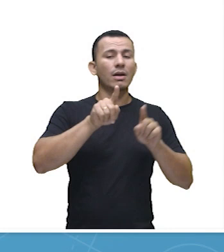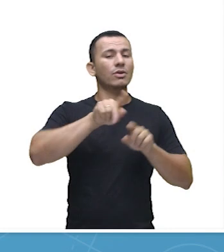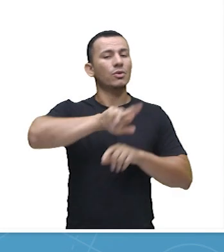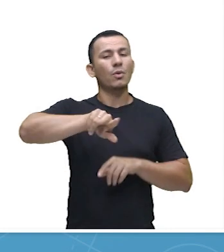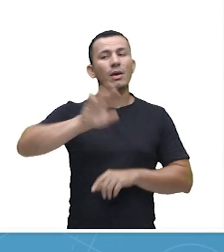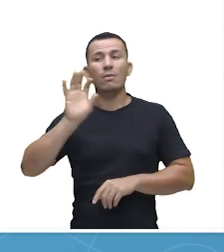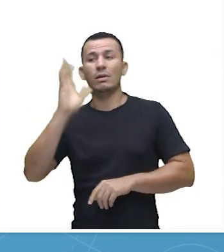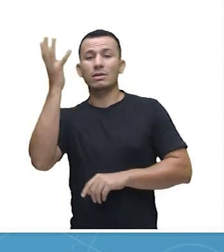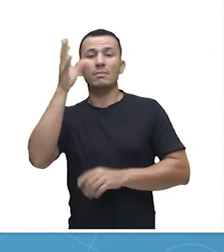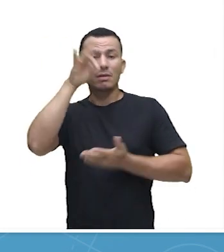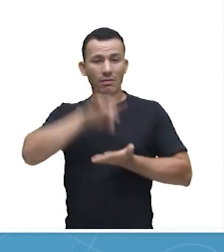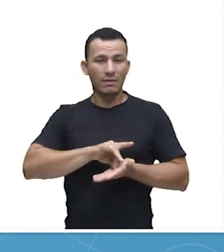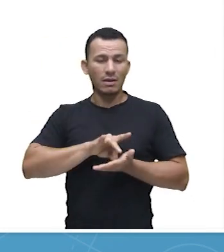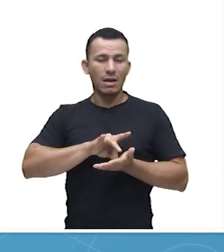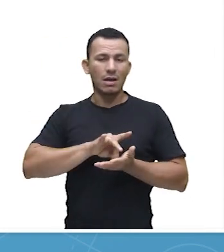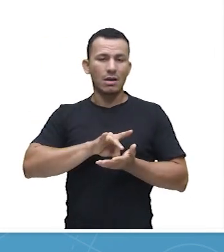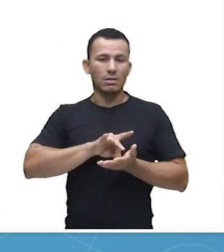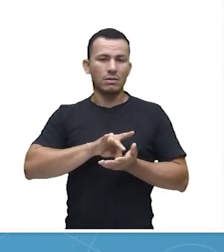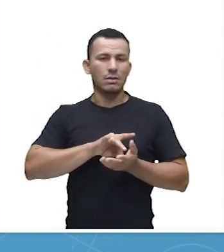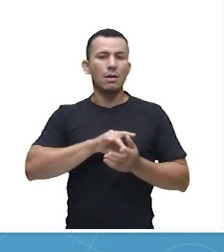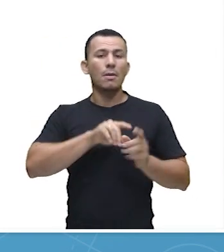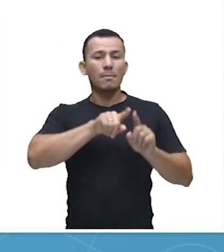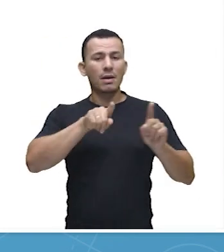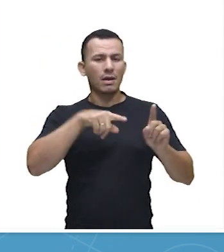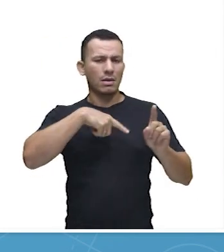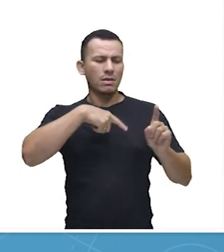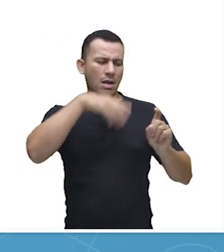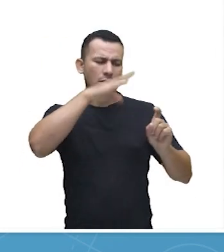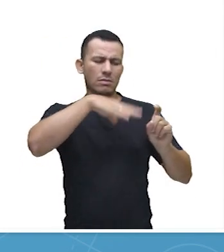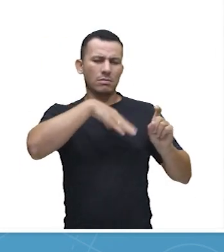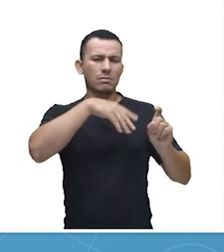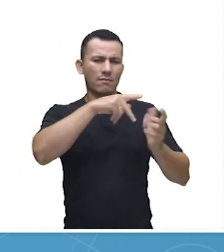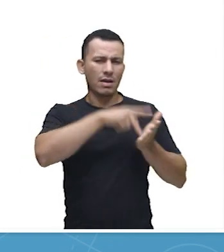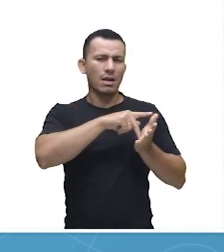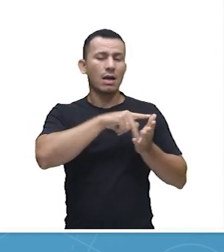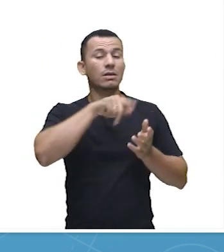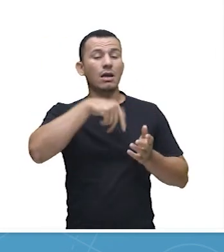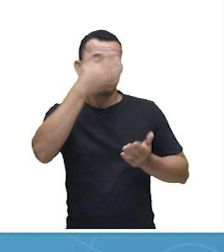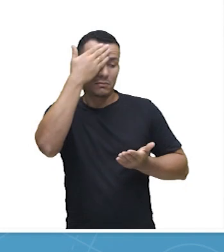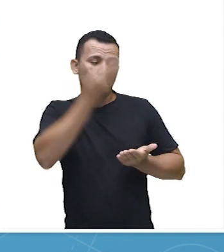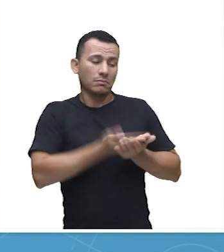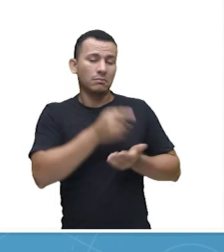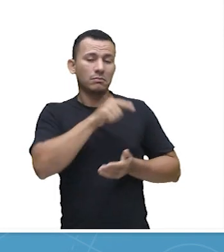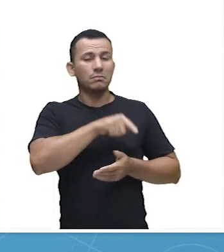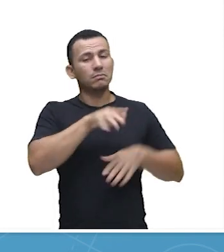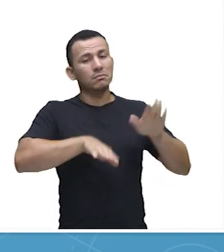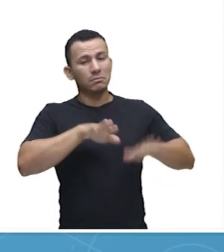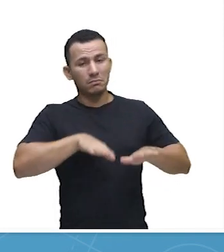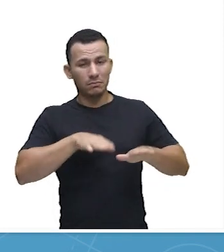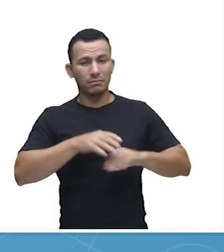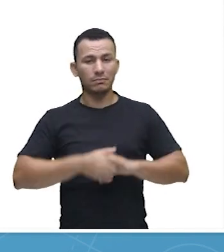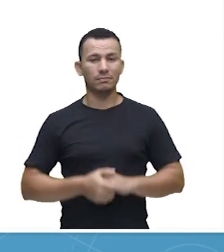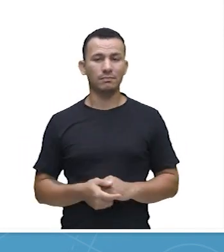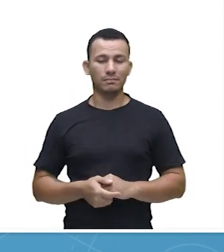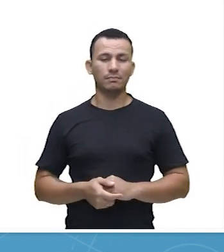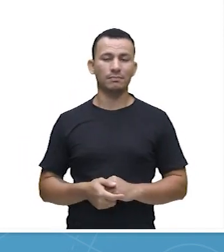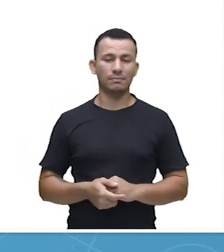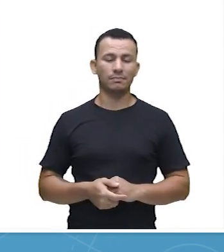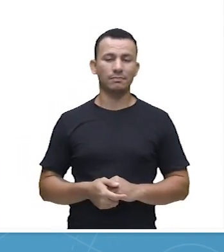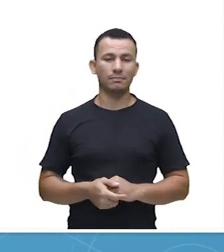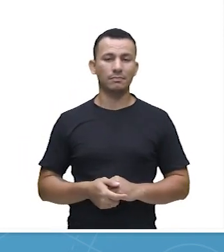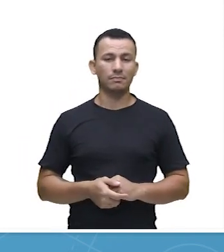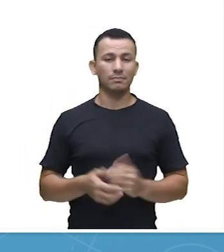sim aquela que não precisa de comprovações, porque ela é uma verdade da crença, tá bom? Vamos então à